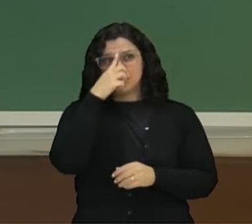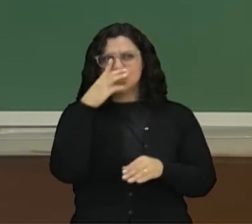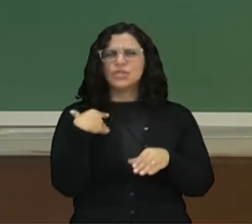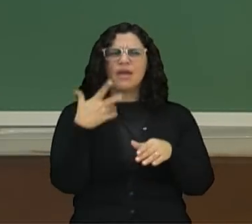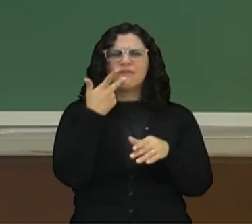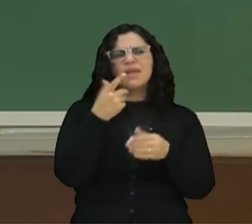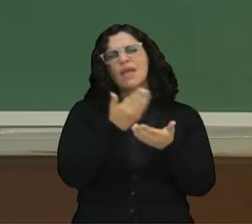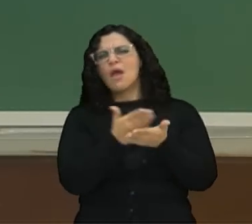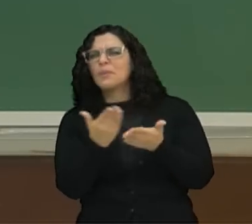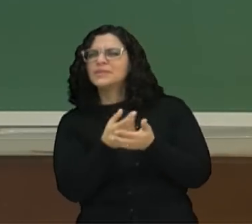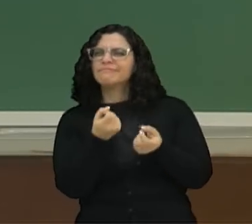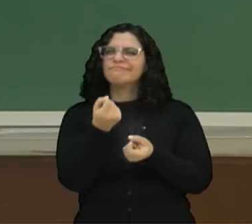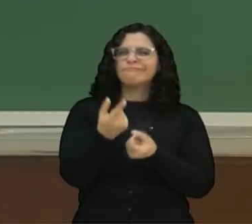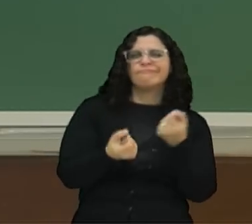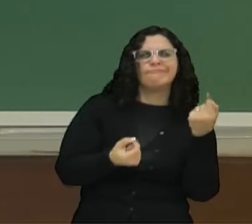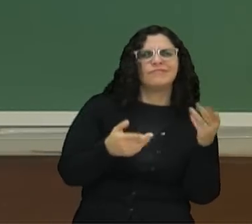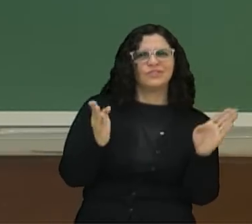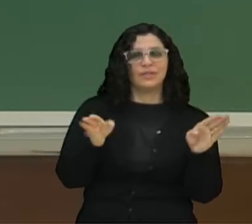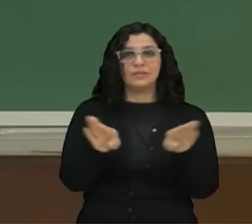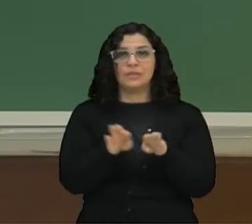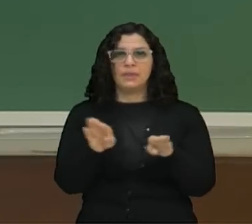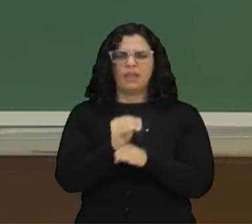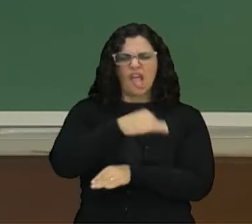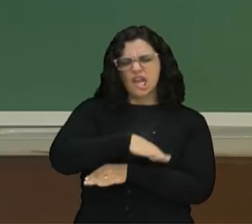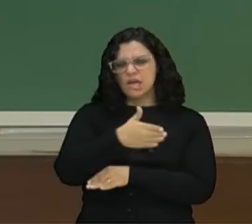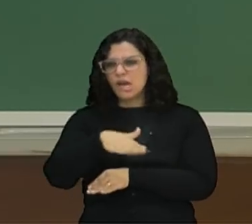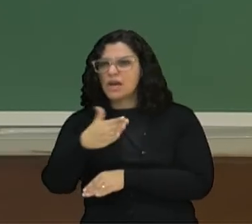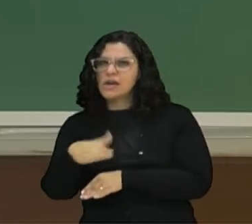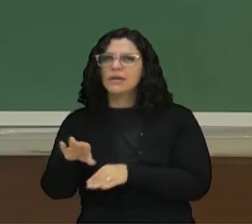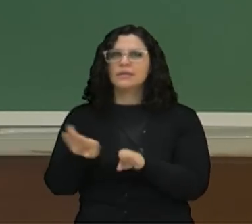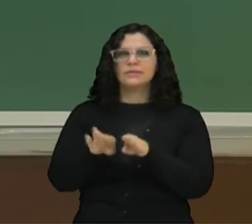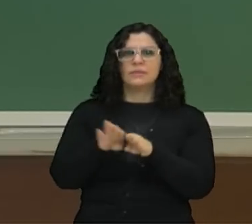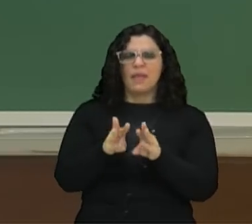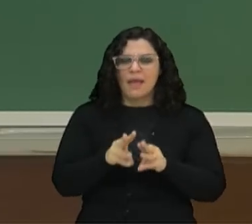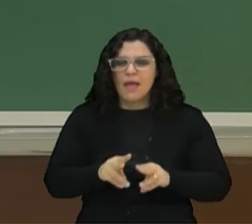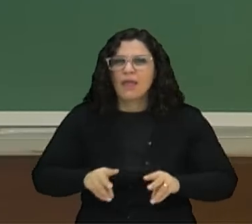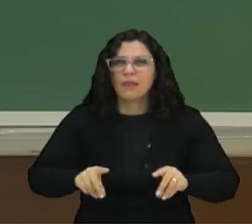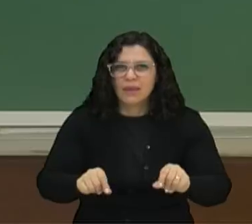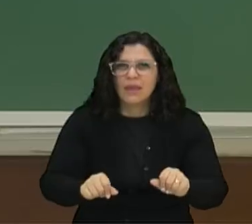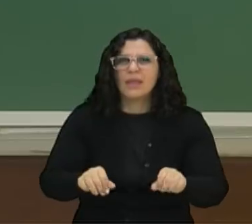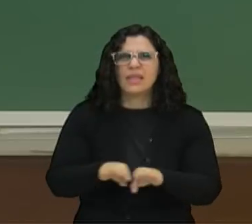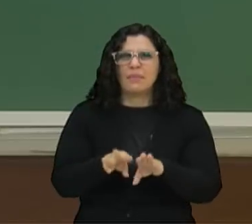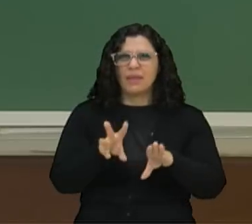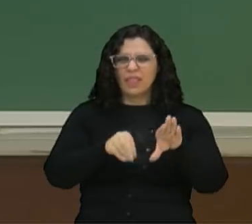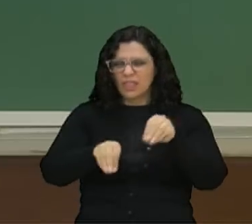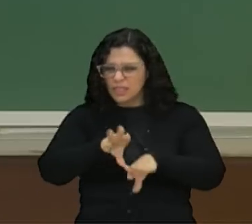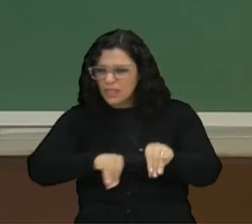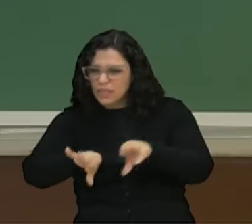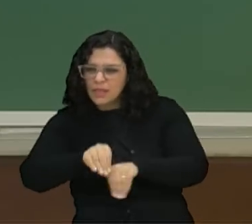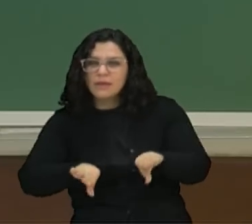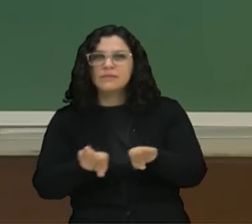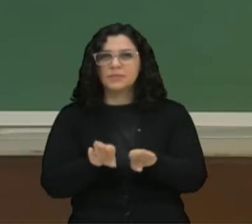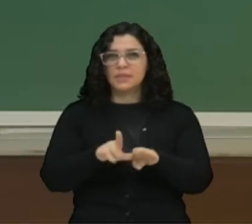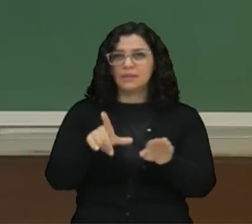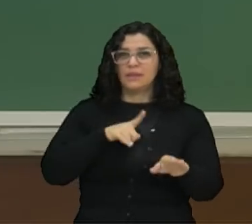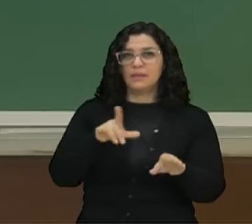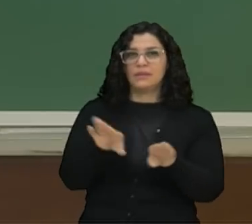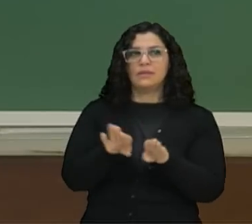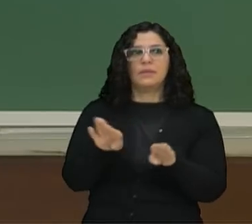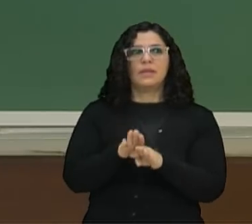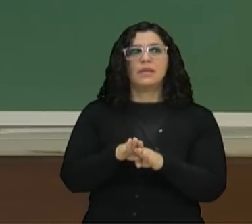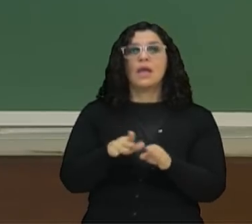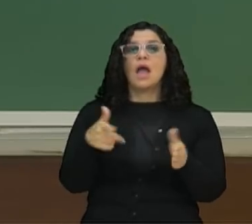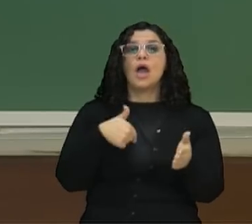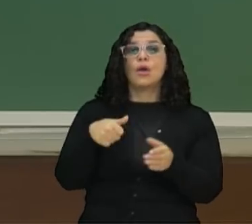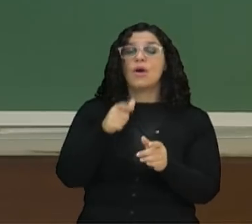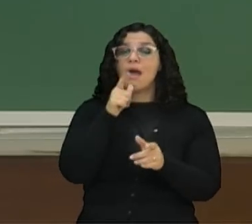algumas pistas, né? Então, em terrenos acidentados, pega um pouco de areia, um pouco de barro, né? Envolve